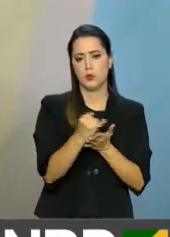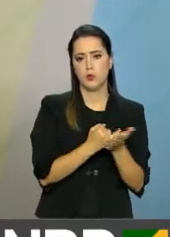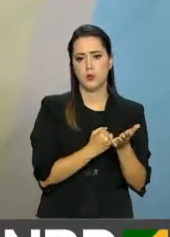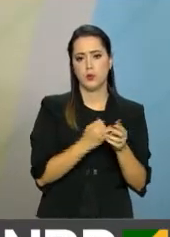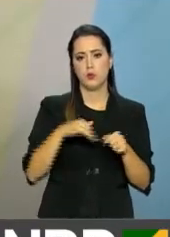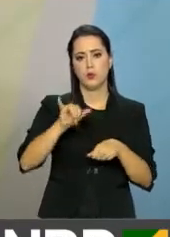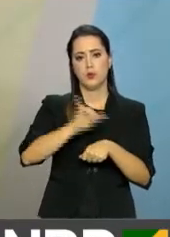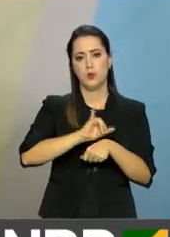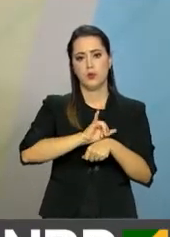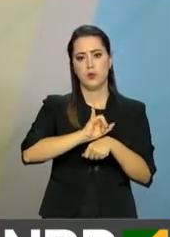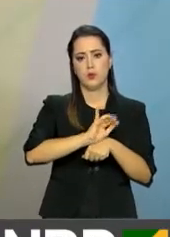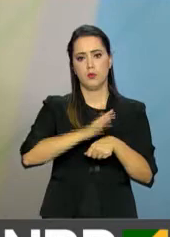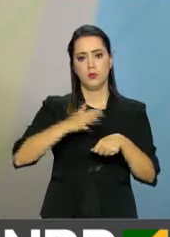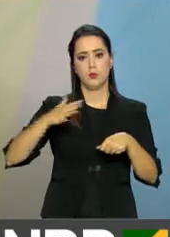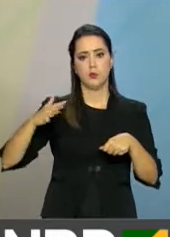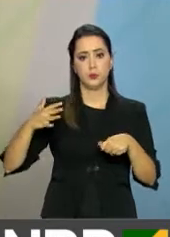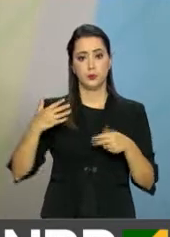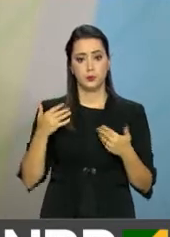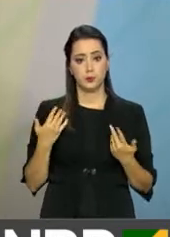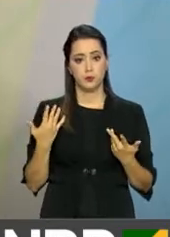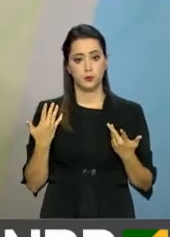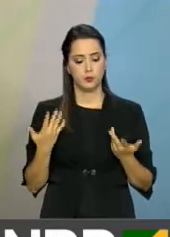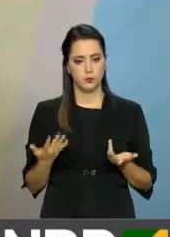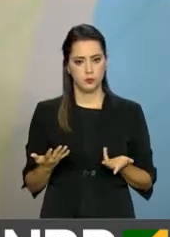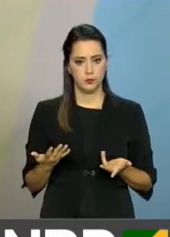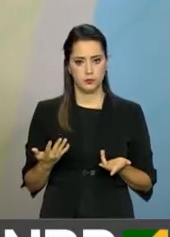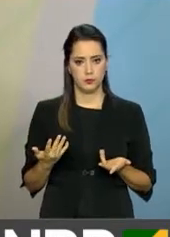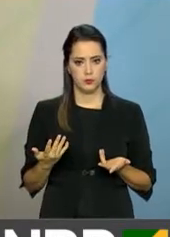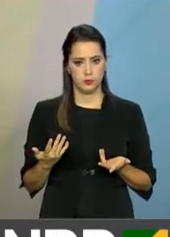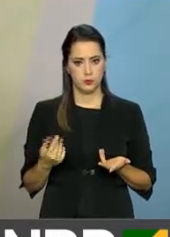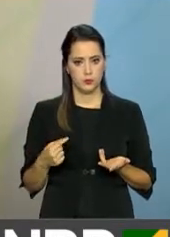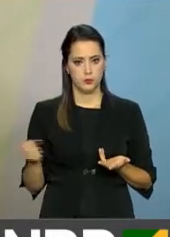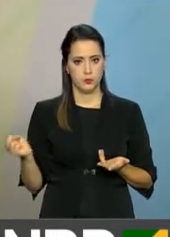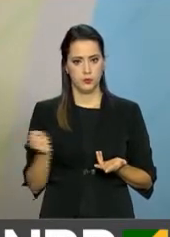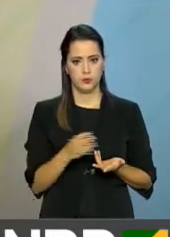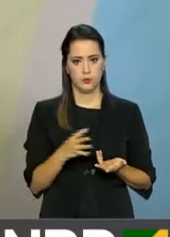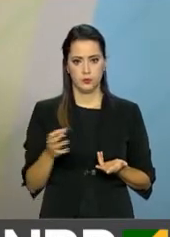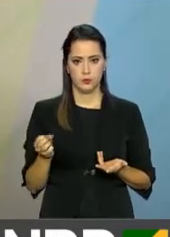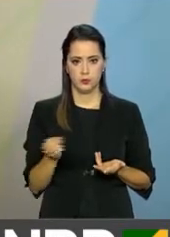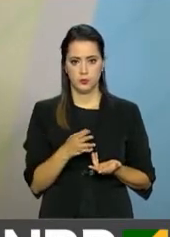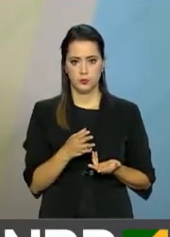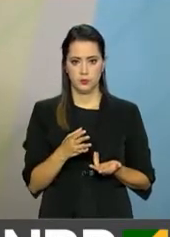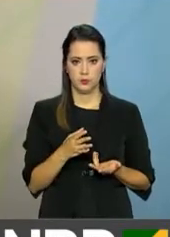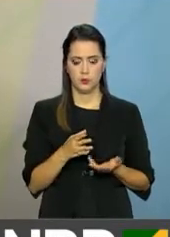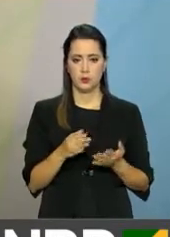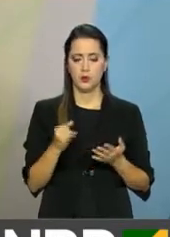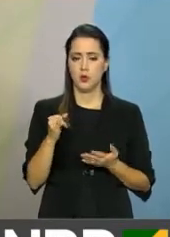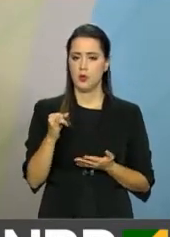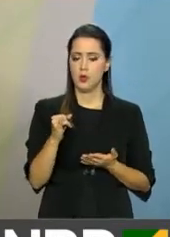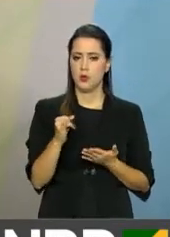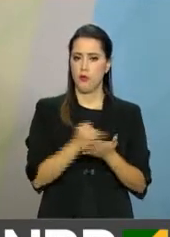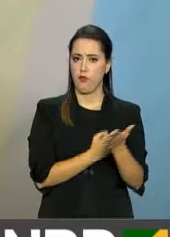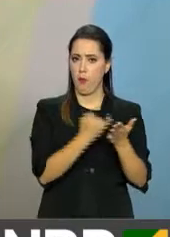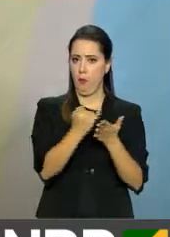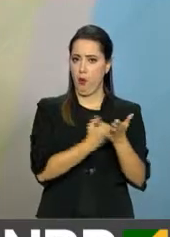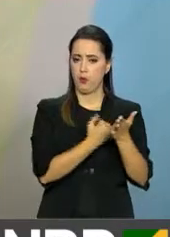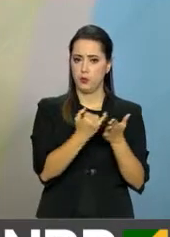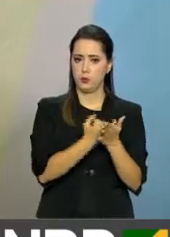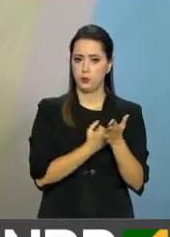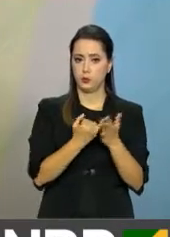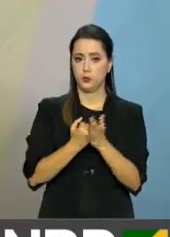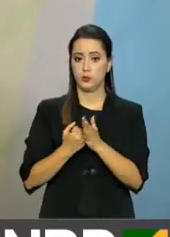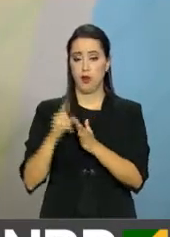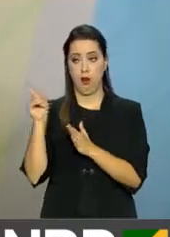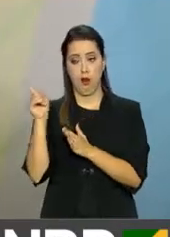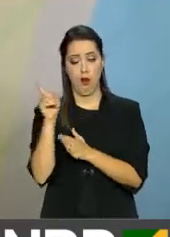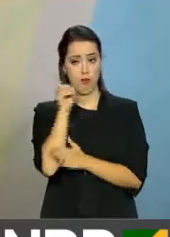de aço e alumínio as novas tarifas mensagem da casa